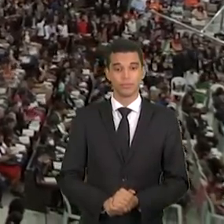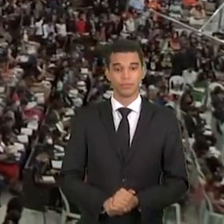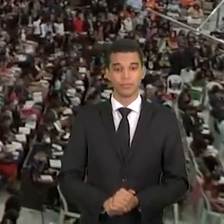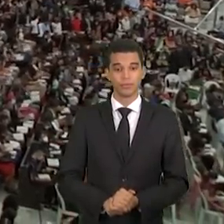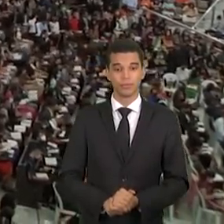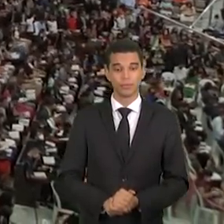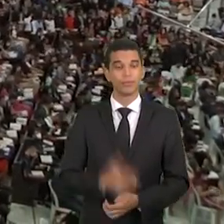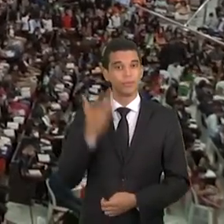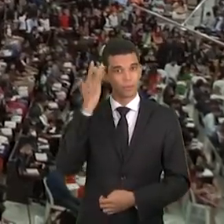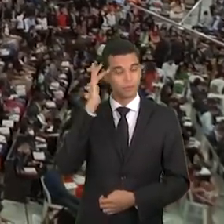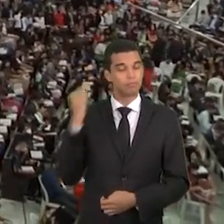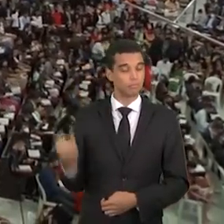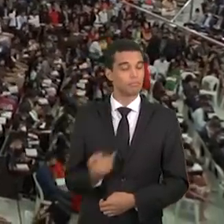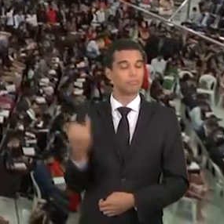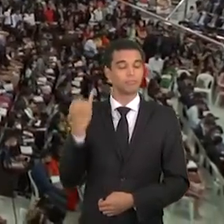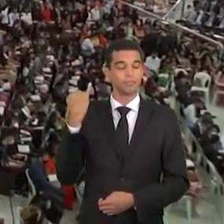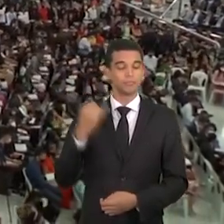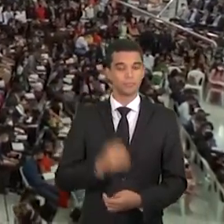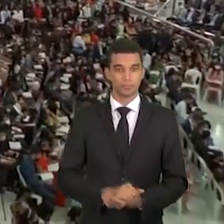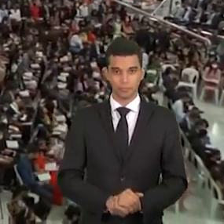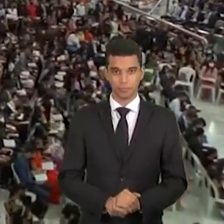muito importante.